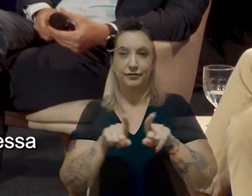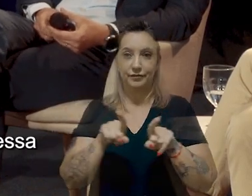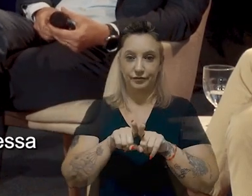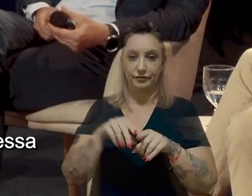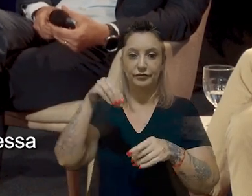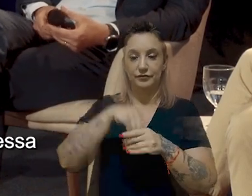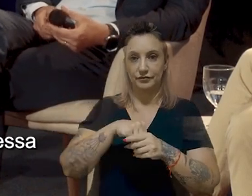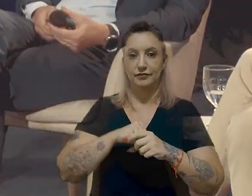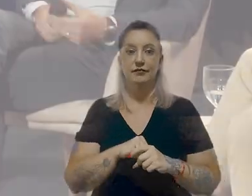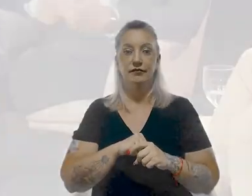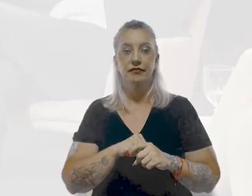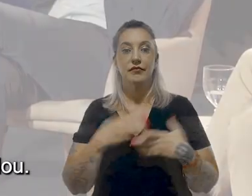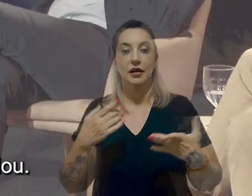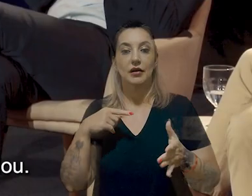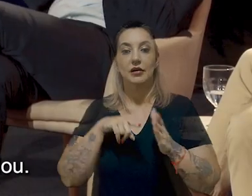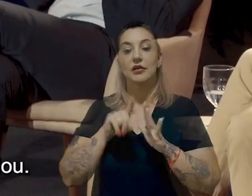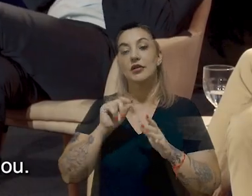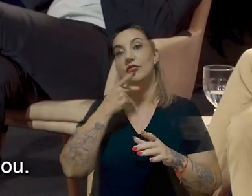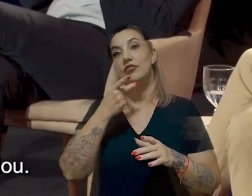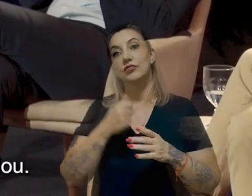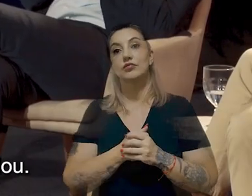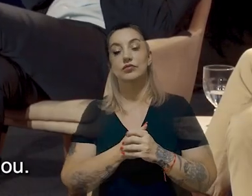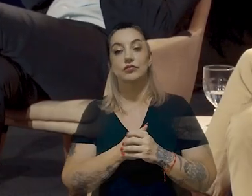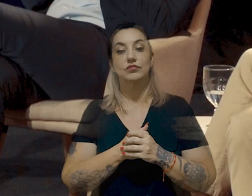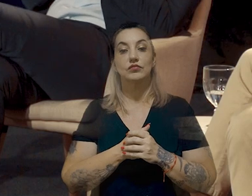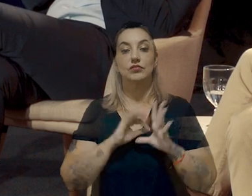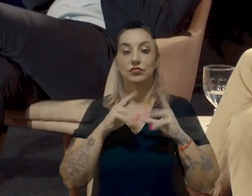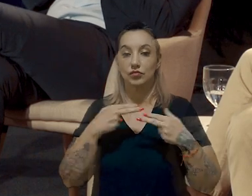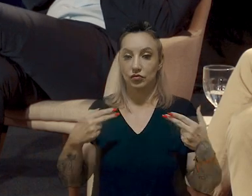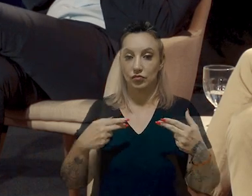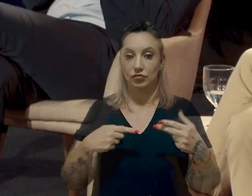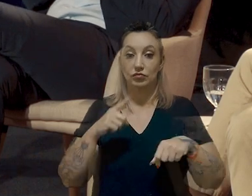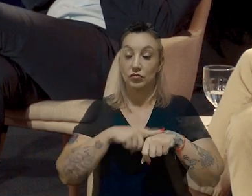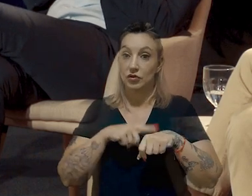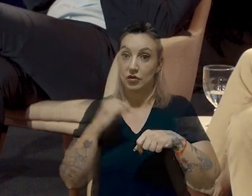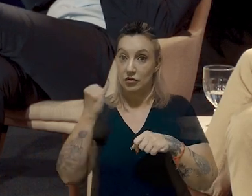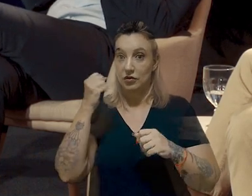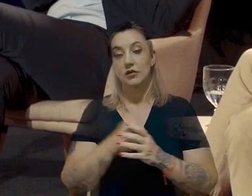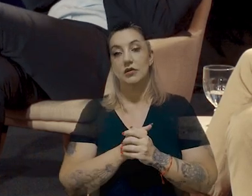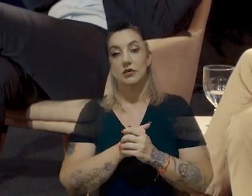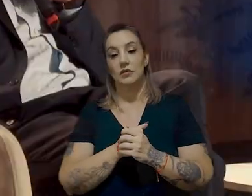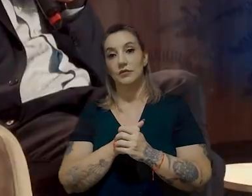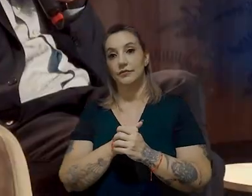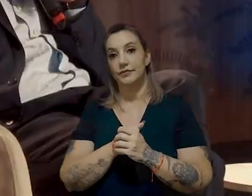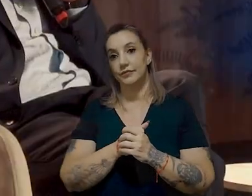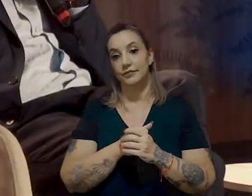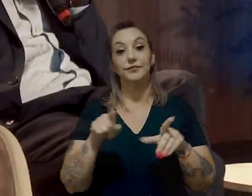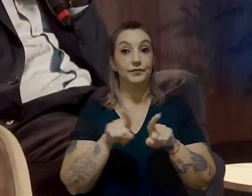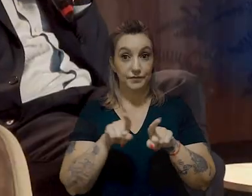eh dessa forma mas eu vou pegar o gancho no que você falou João nem tudo isso tá no momento de gerar